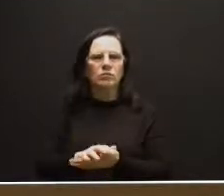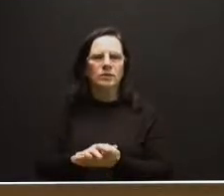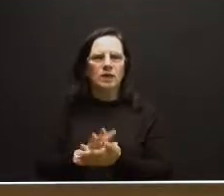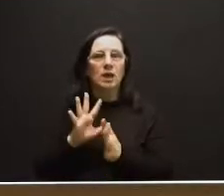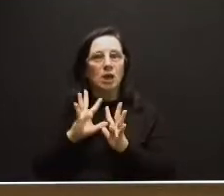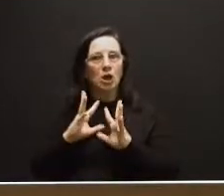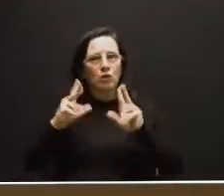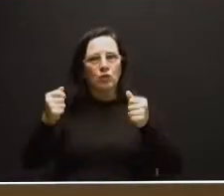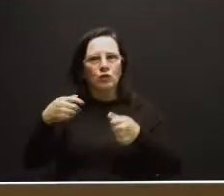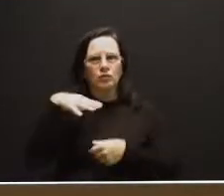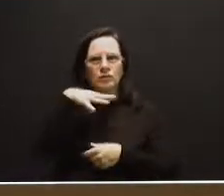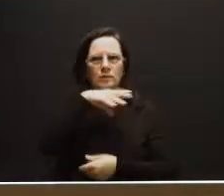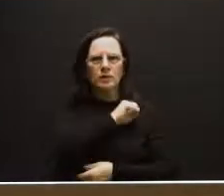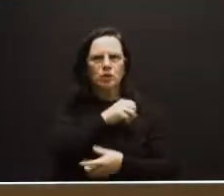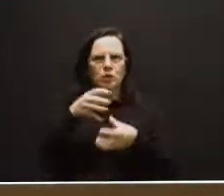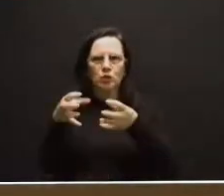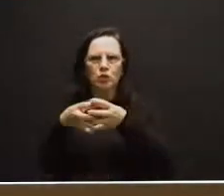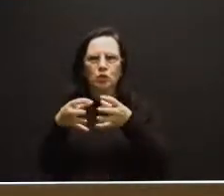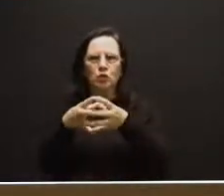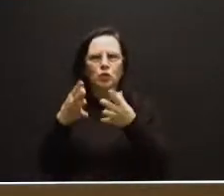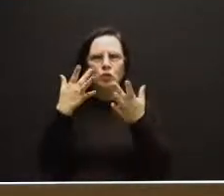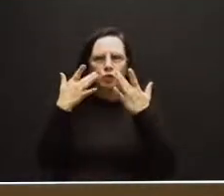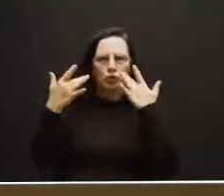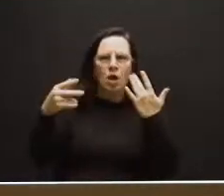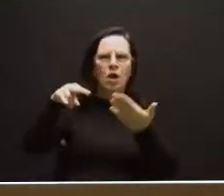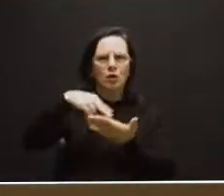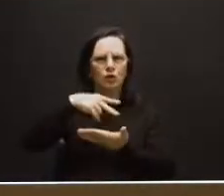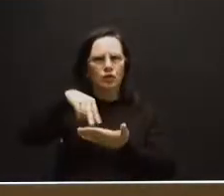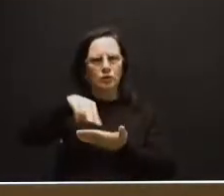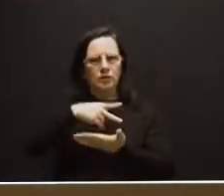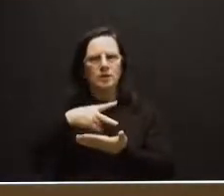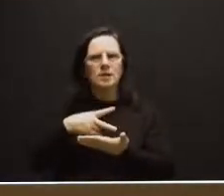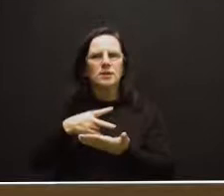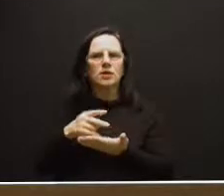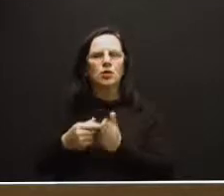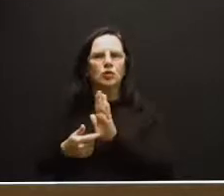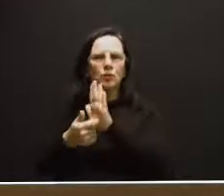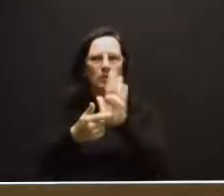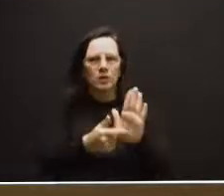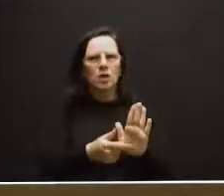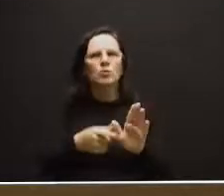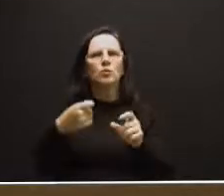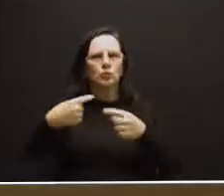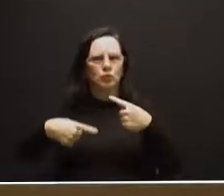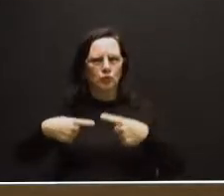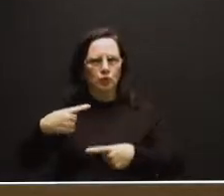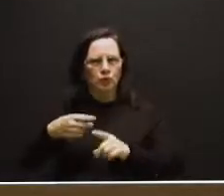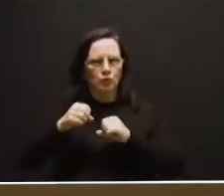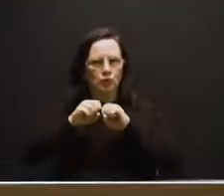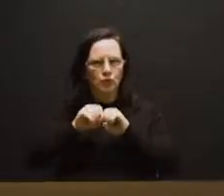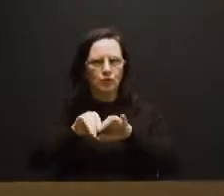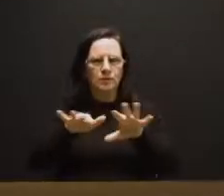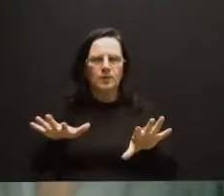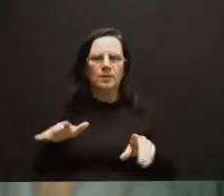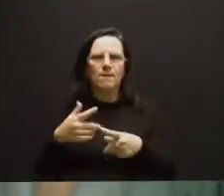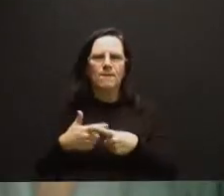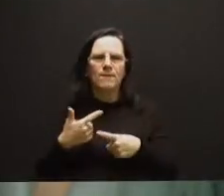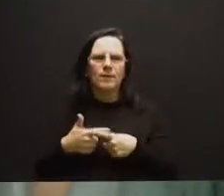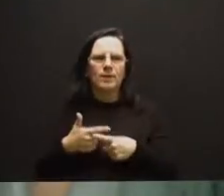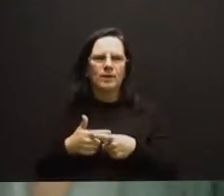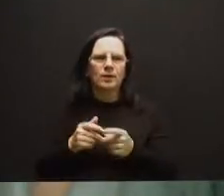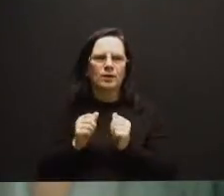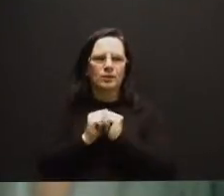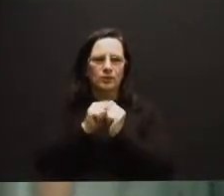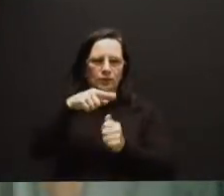o quanto antes para os grupos artísticos nossa cidade esse é o grande ponto que devemos discutir aqui e levar adiante porque a parte de